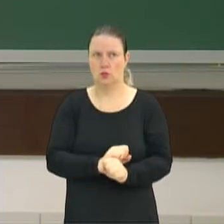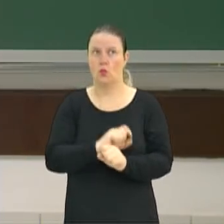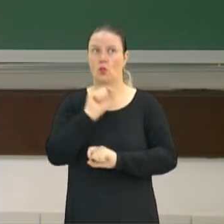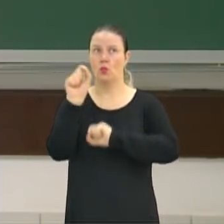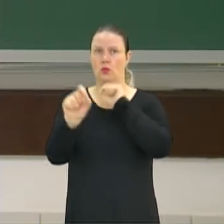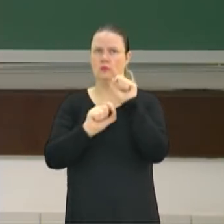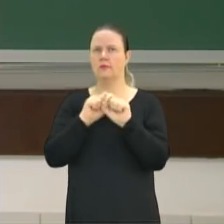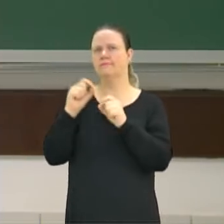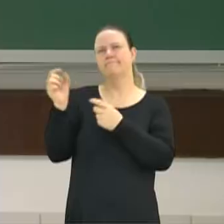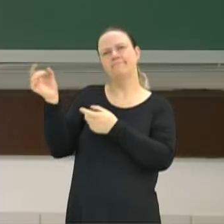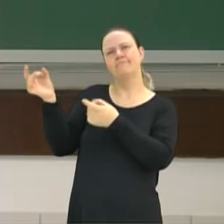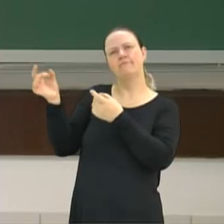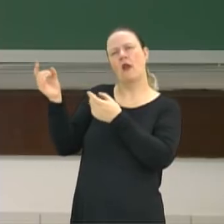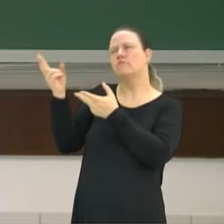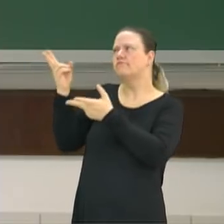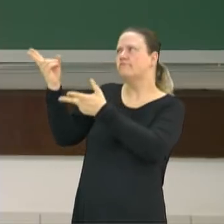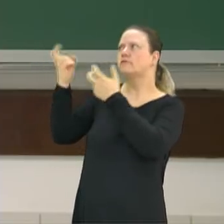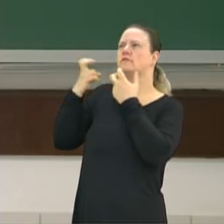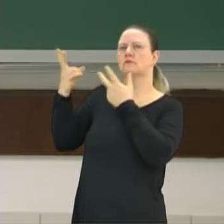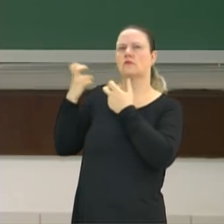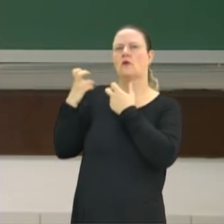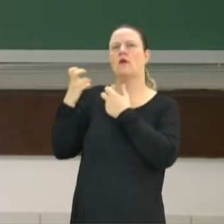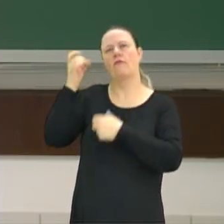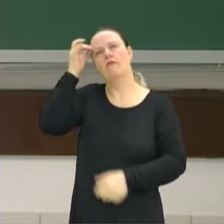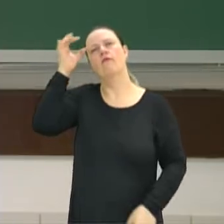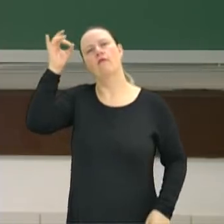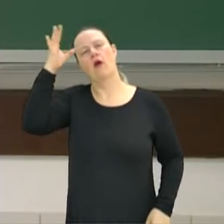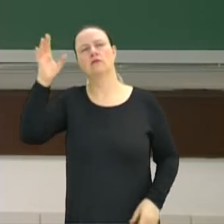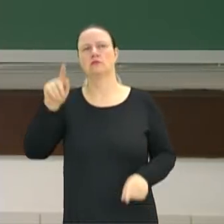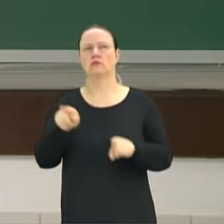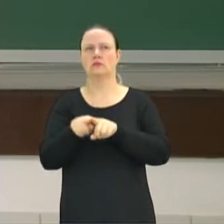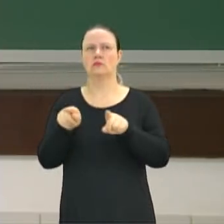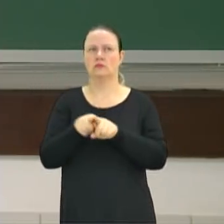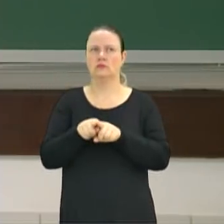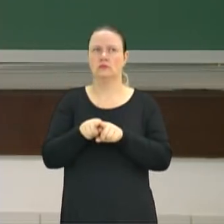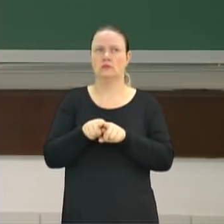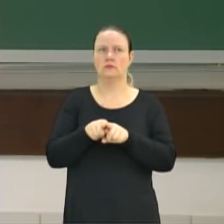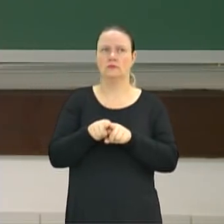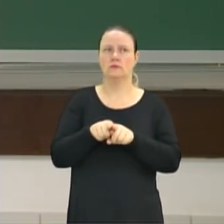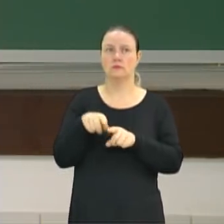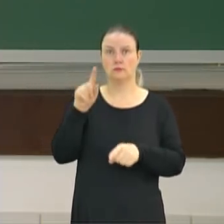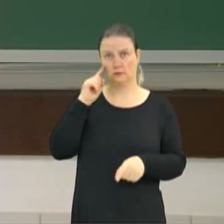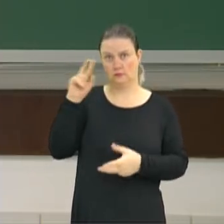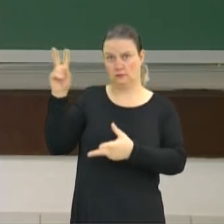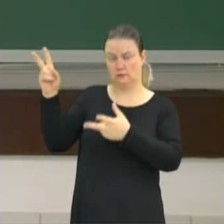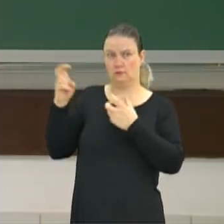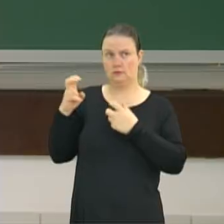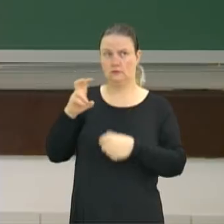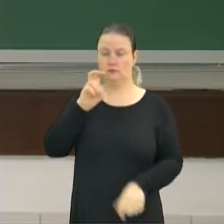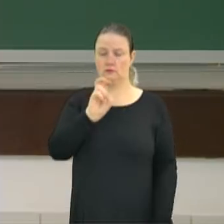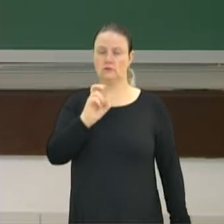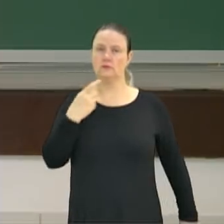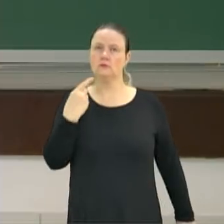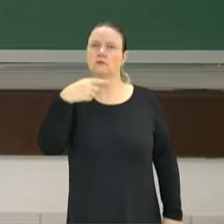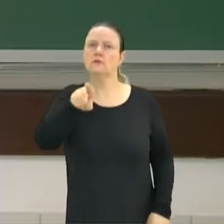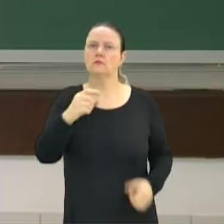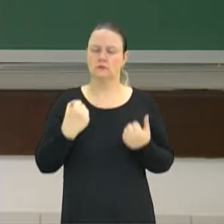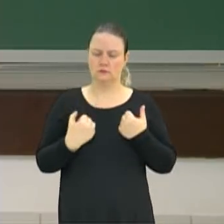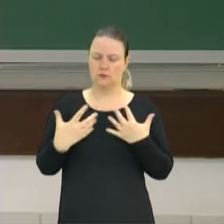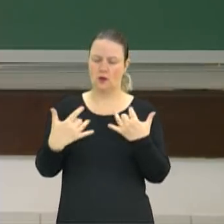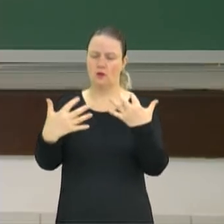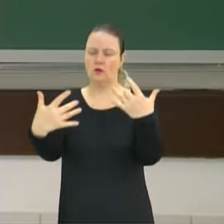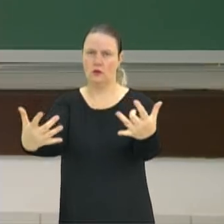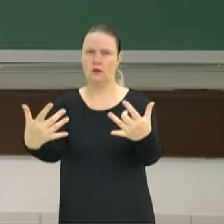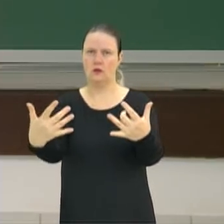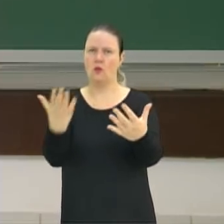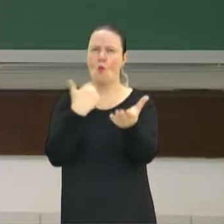de identificar também. Geralmente ela nem tem uma unidade. Por quê? Porque eu estou falando de números, né? Olha só. 5.000 plantas são consumidas